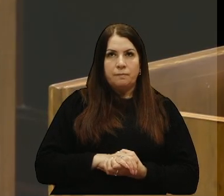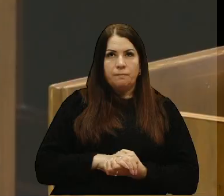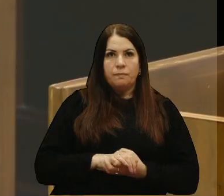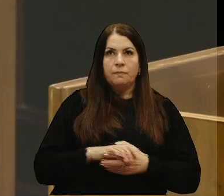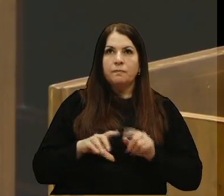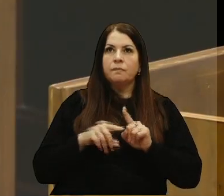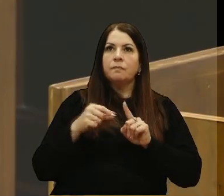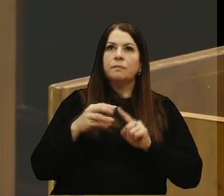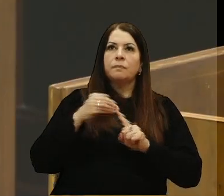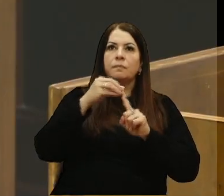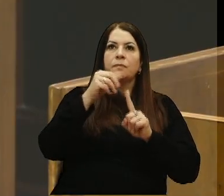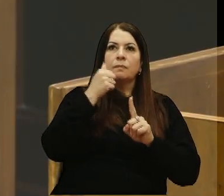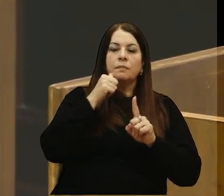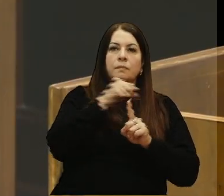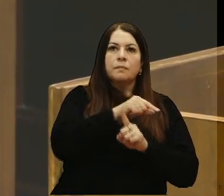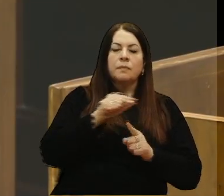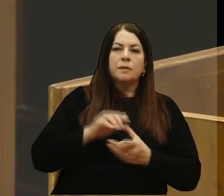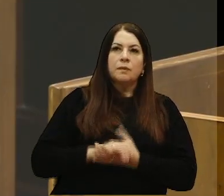Principalmente as mulheres.